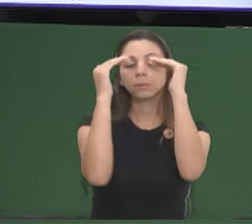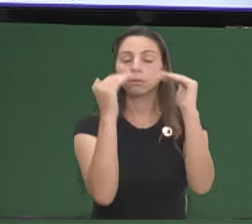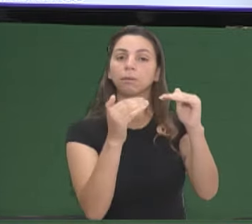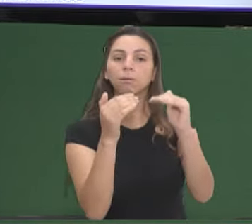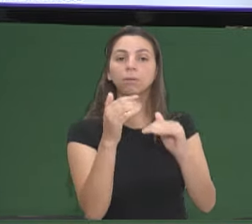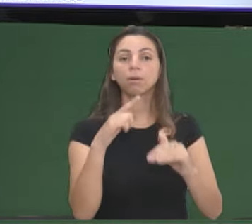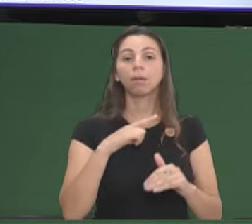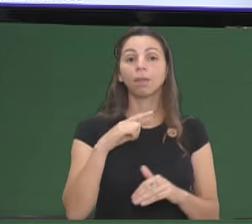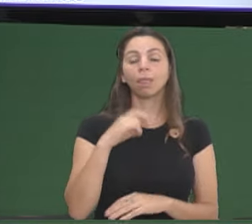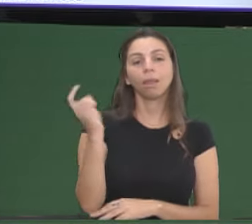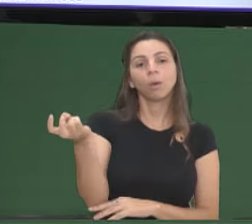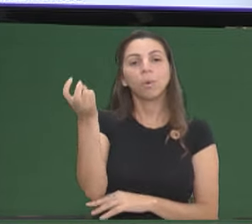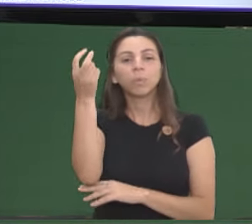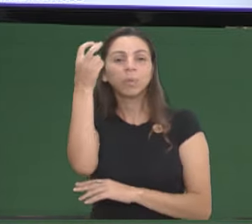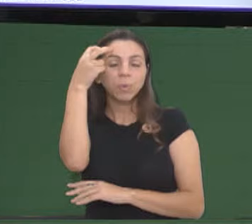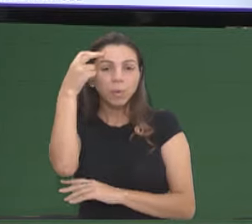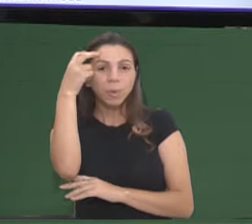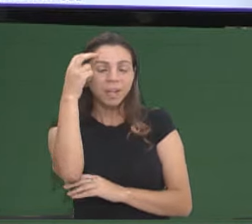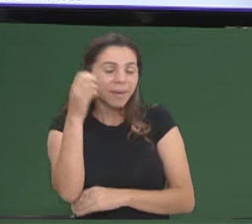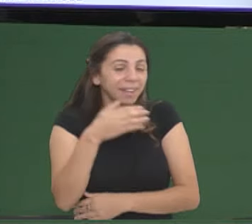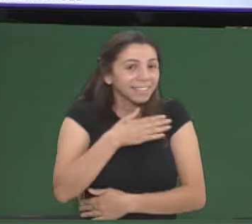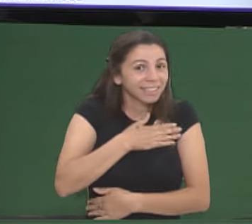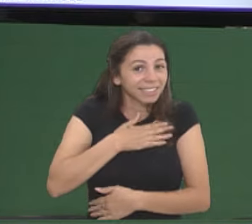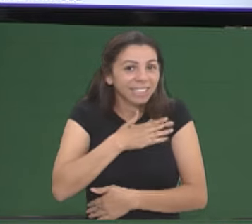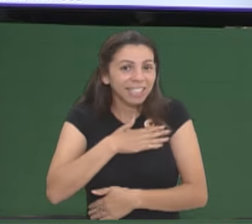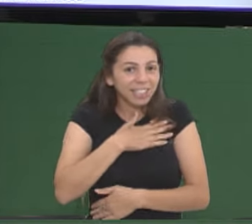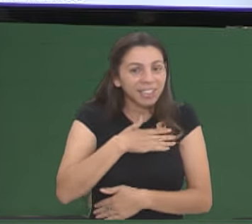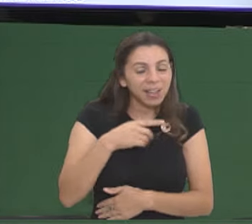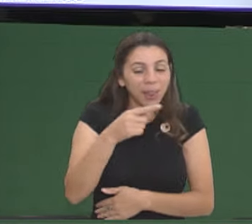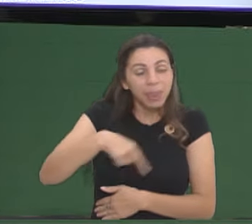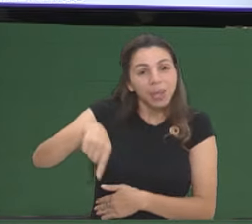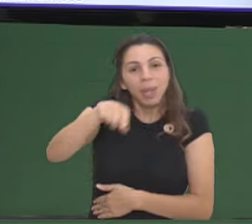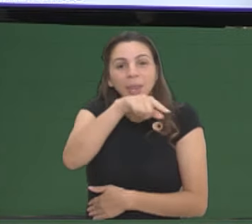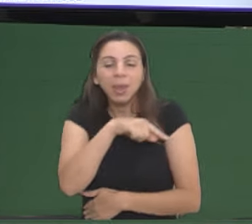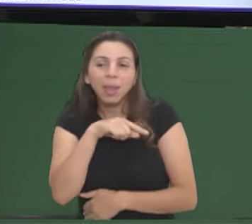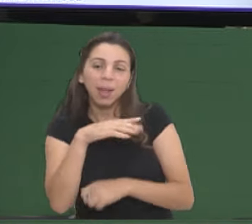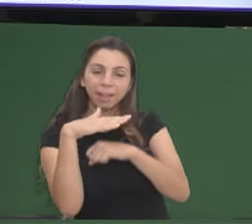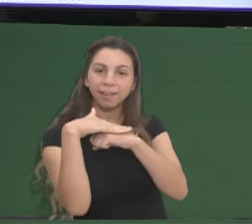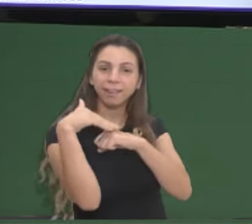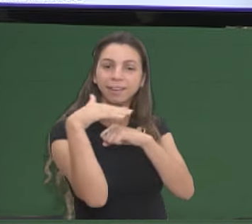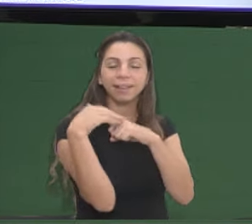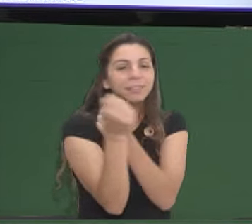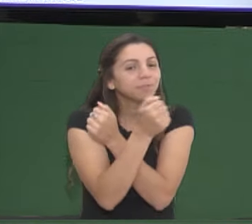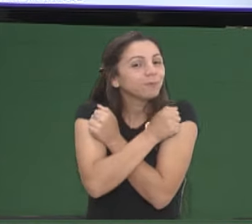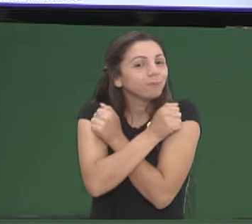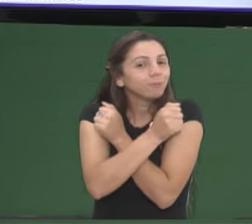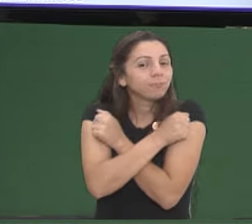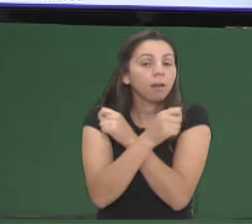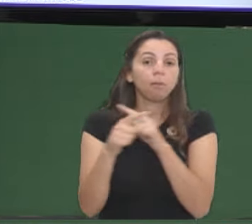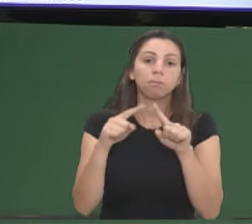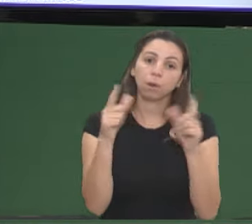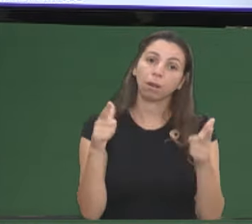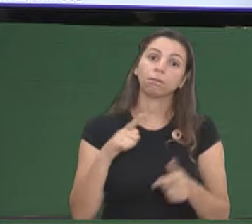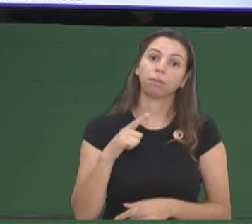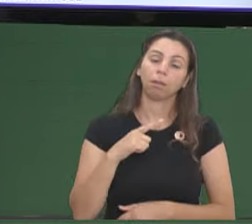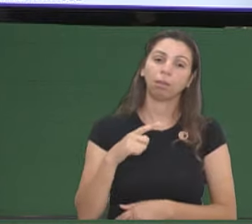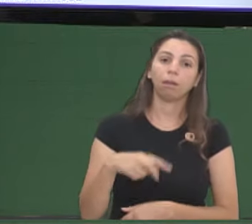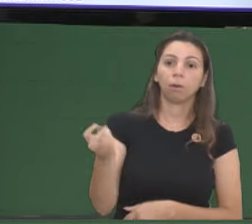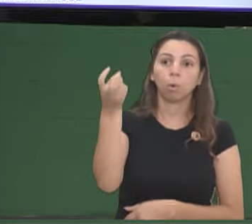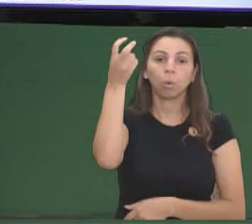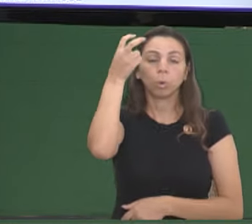que são mais afetivas, né, nós latinos somos mais carinhosos, abraçamos, mas tem culturas orientais